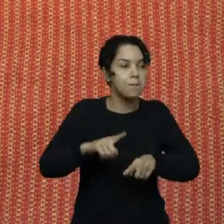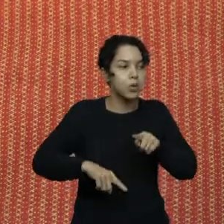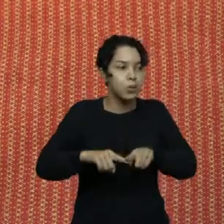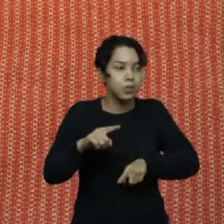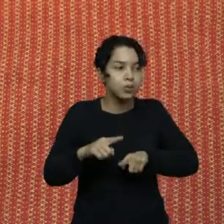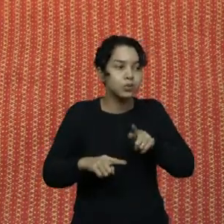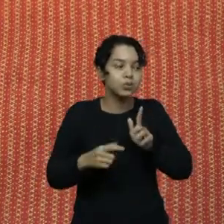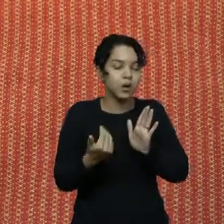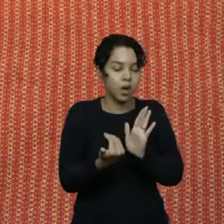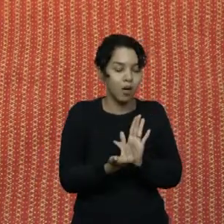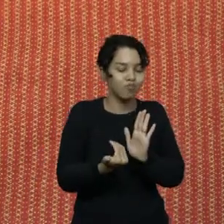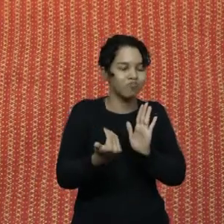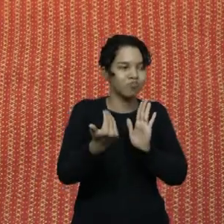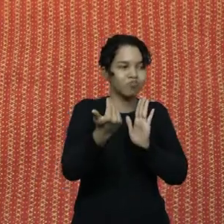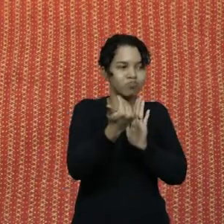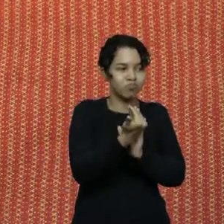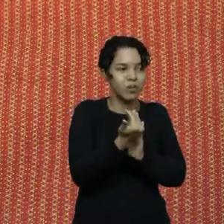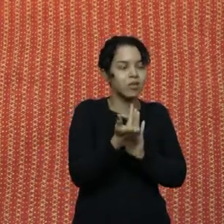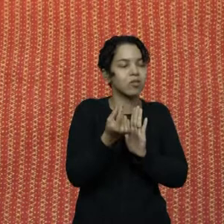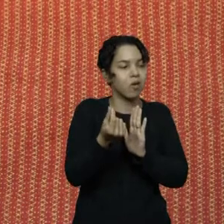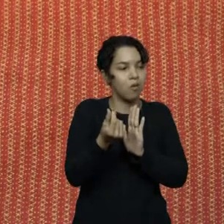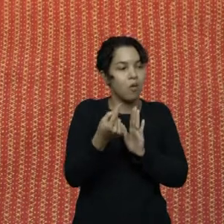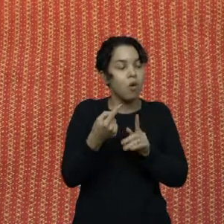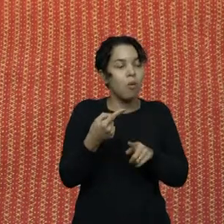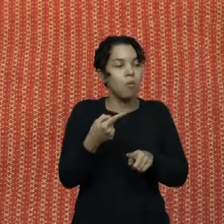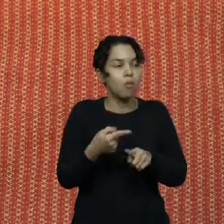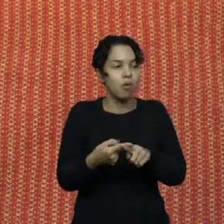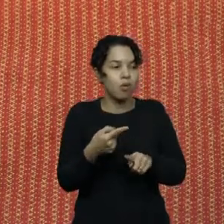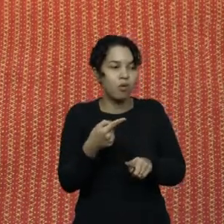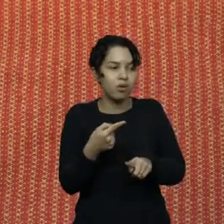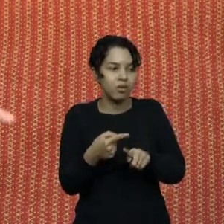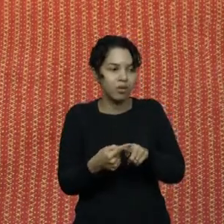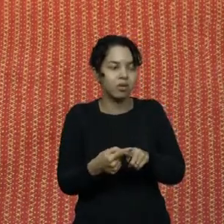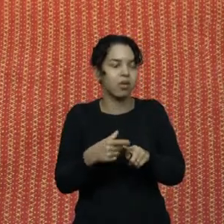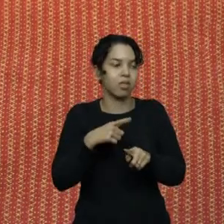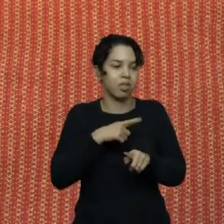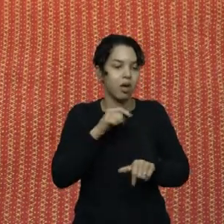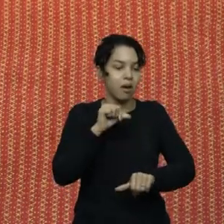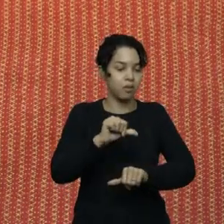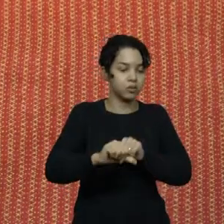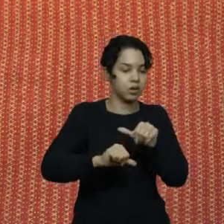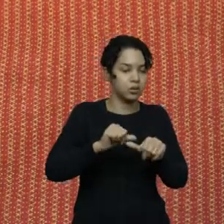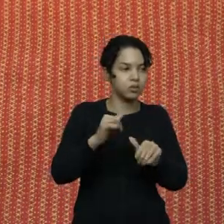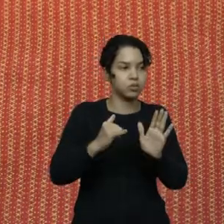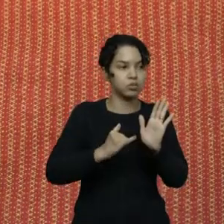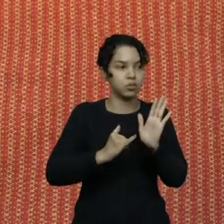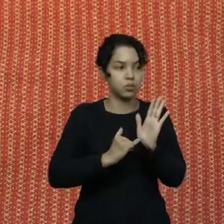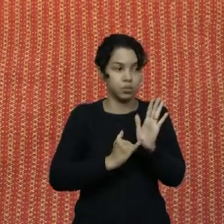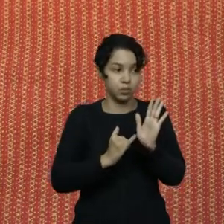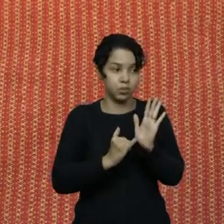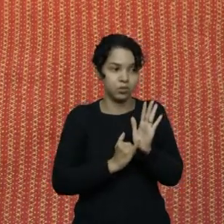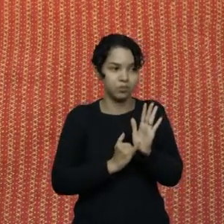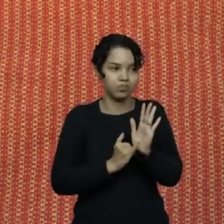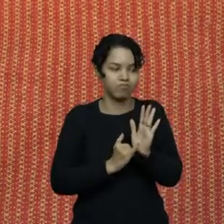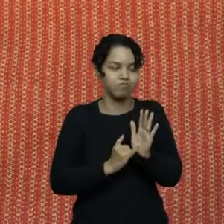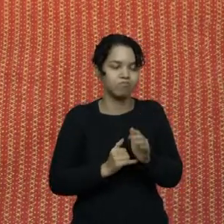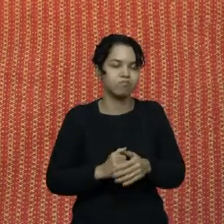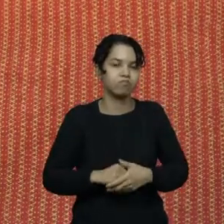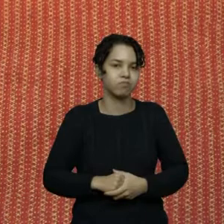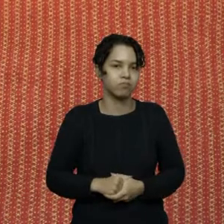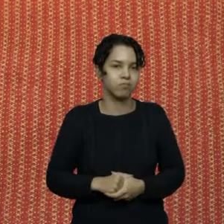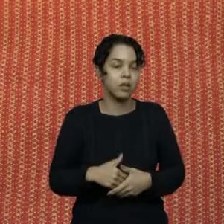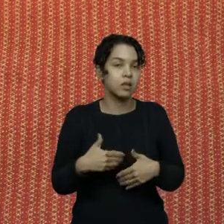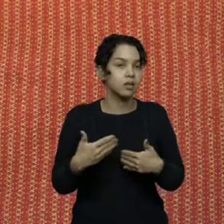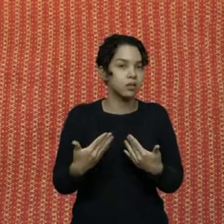aumento em razão da alteração que o imposto vai sofrer estão